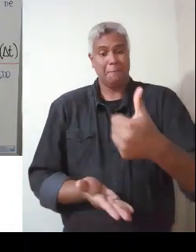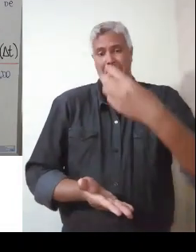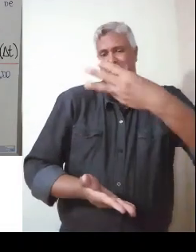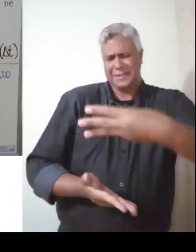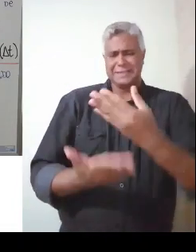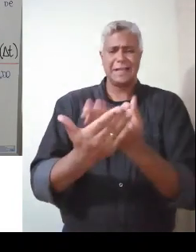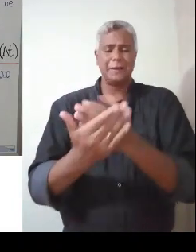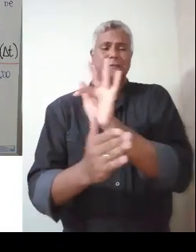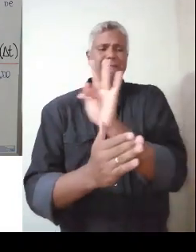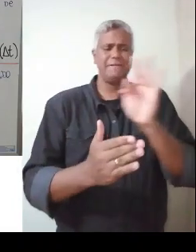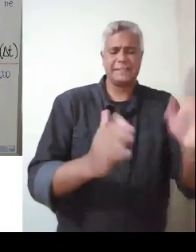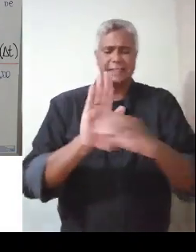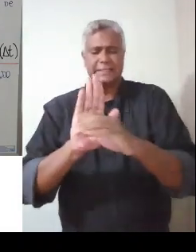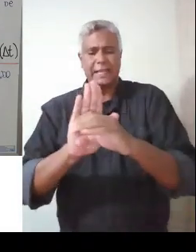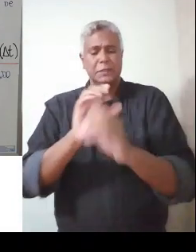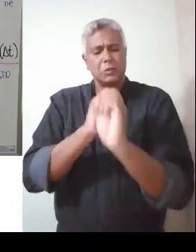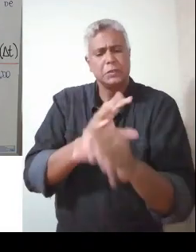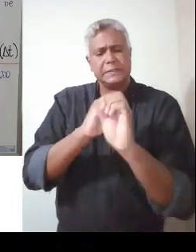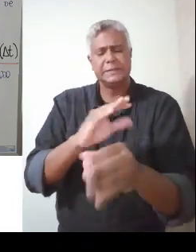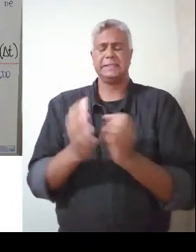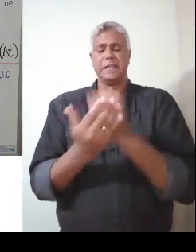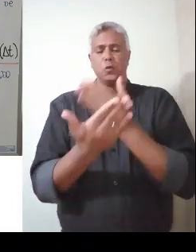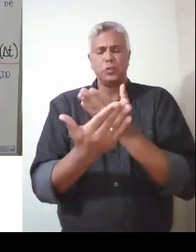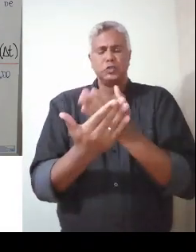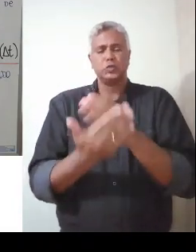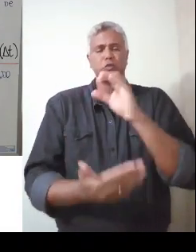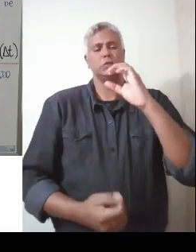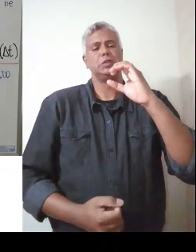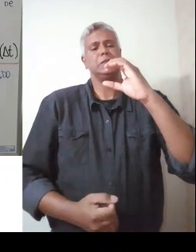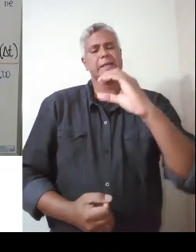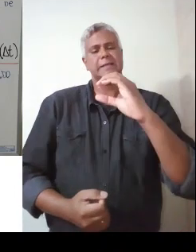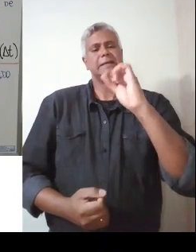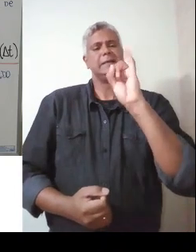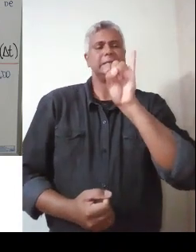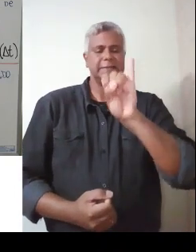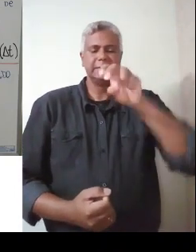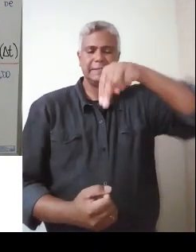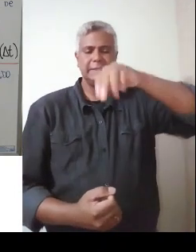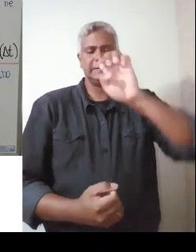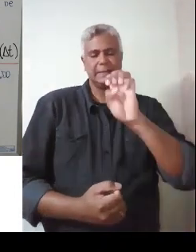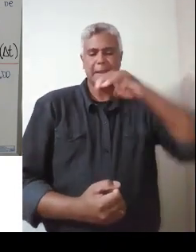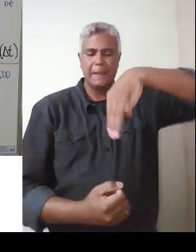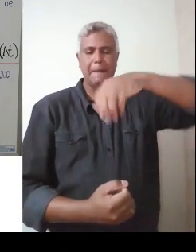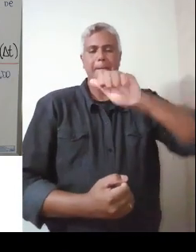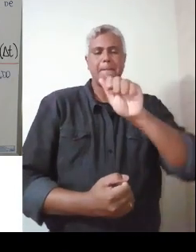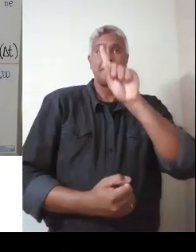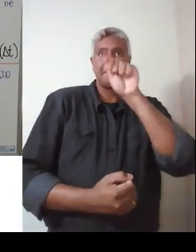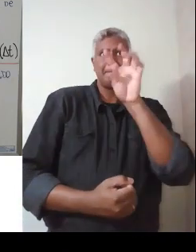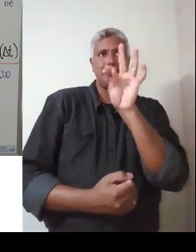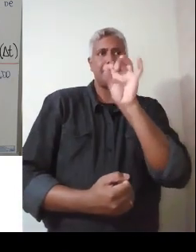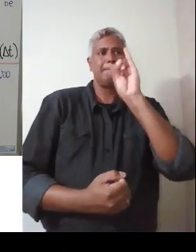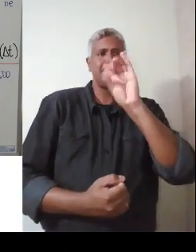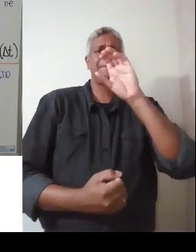Este capítulo ele trata da introdução ao estudo da cinemática. E a cinemática, que é uma das áreas da física